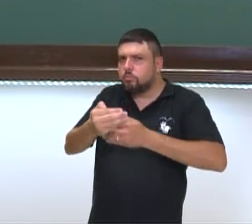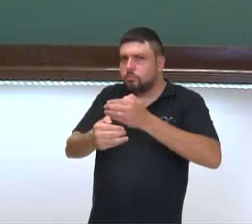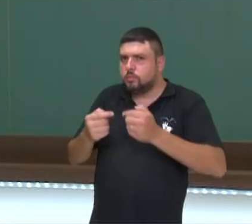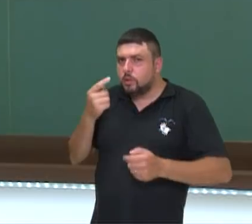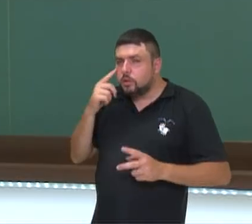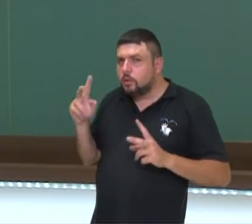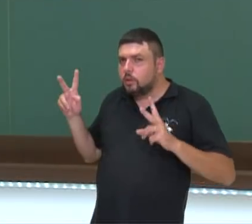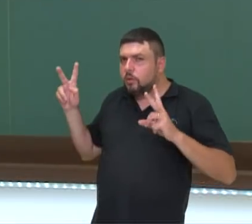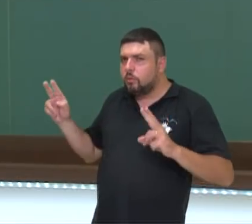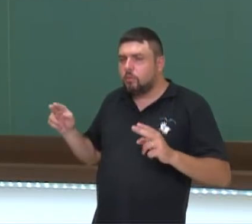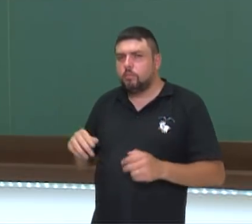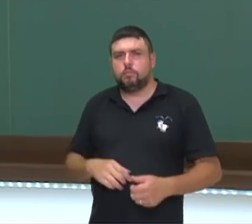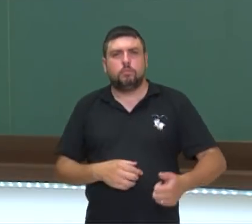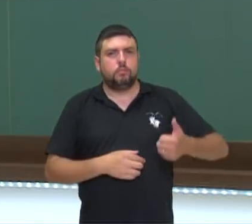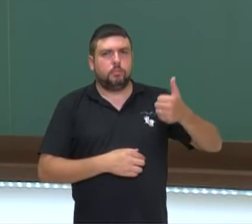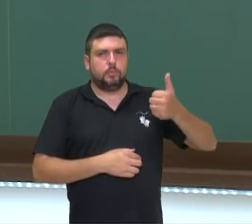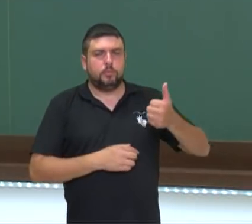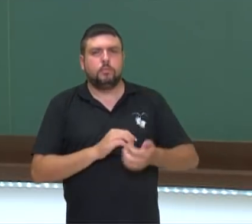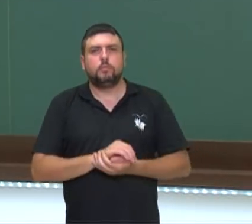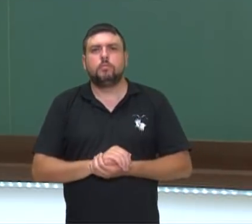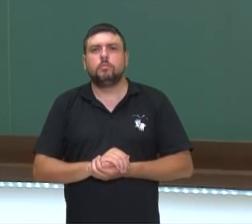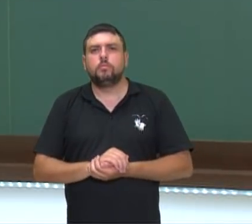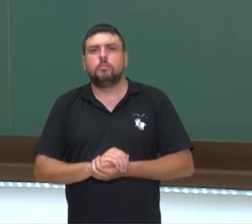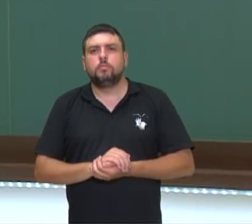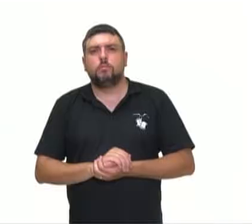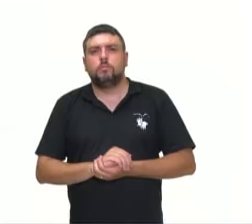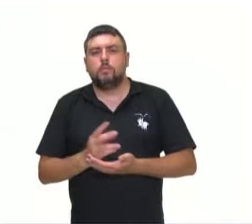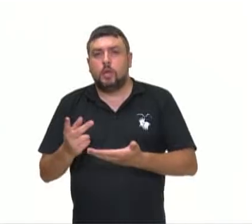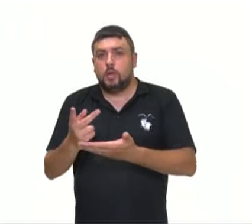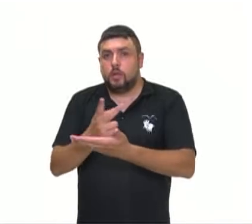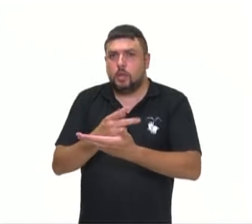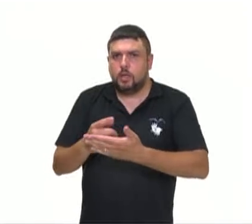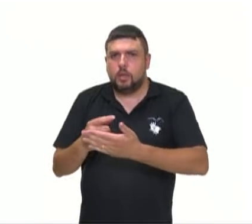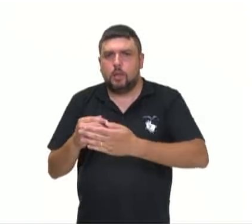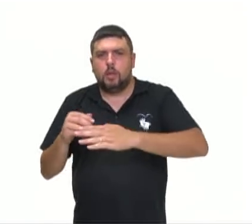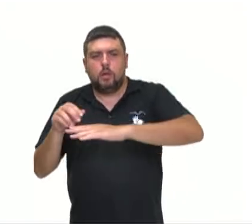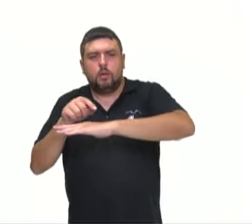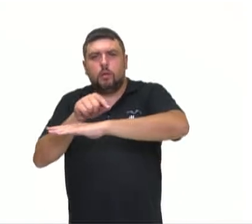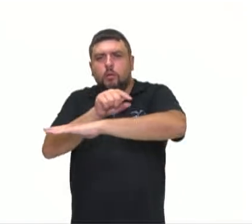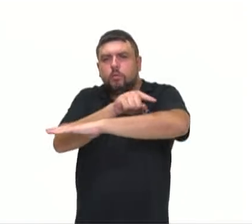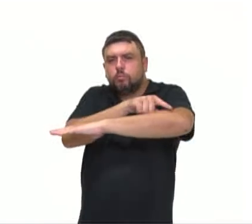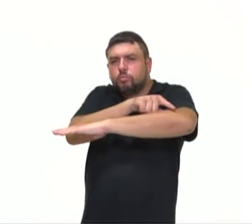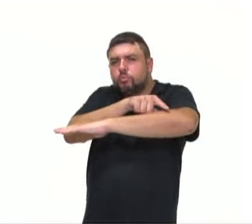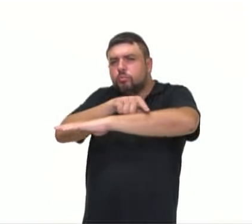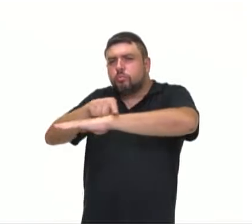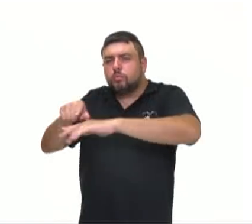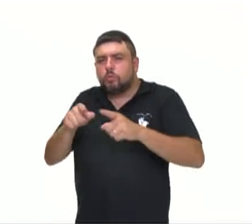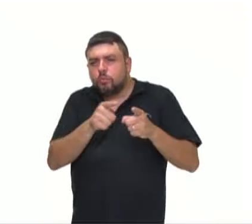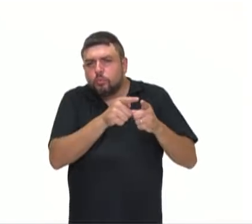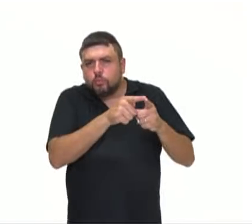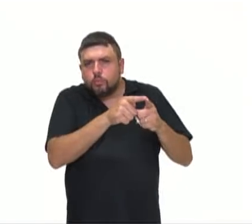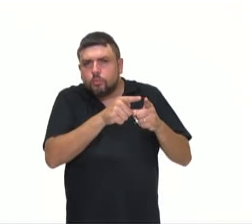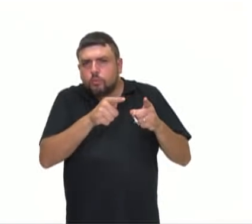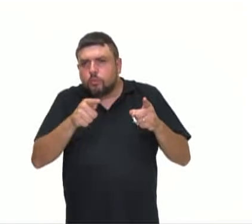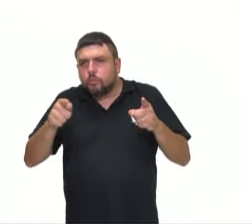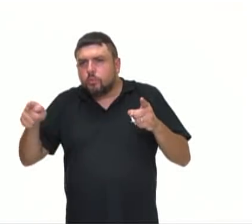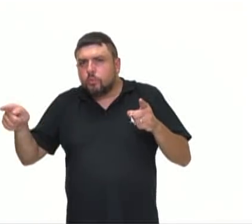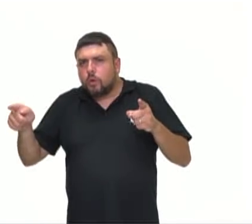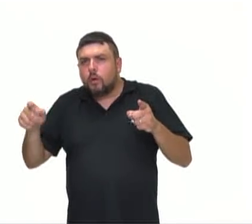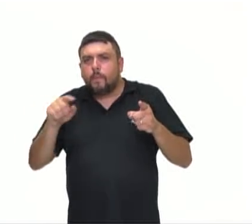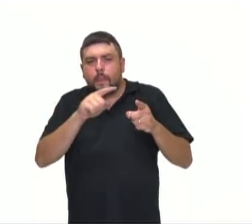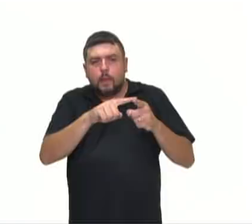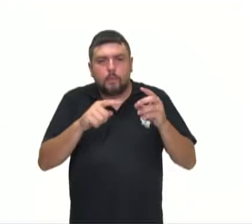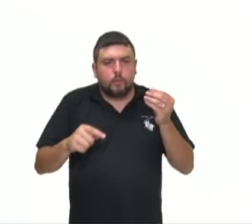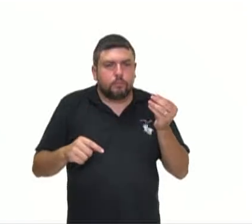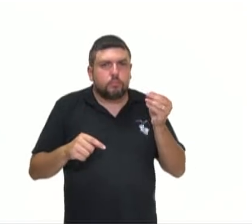dizendo? Primeiro passo. Desenhamos uma reta e marcamos um ponto de origem, ou seja, um referencial, um marco,